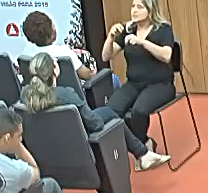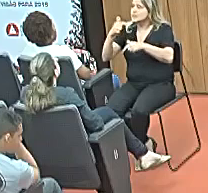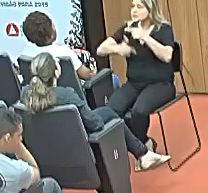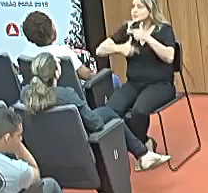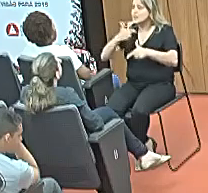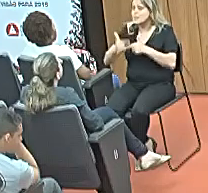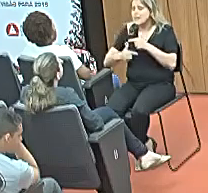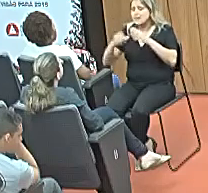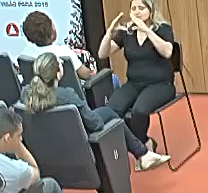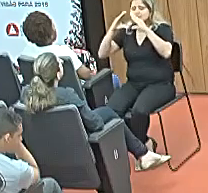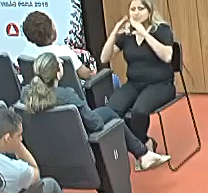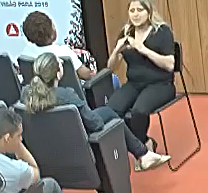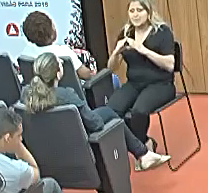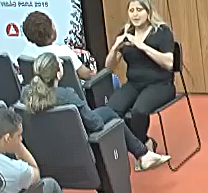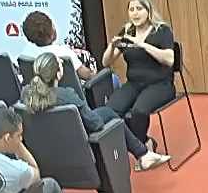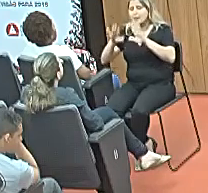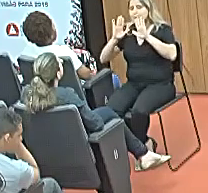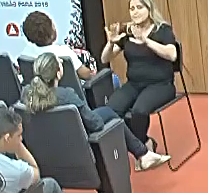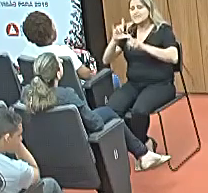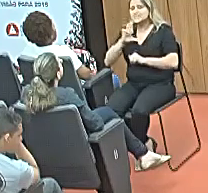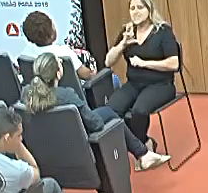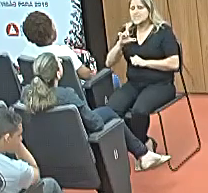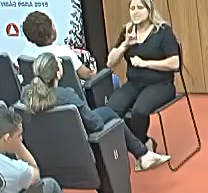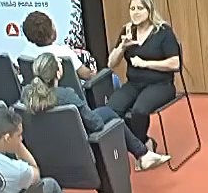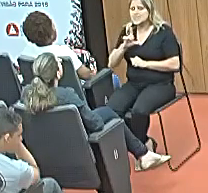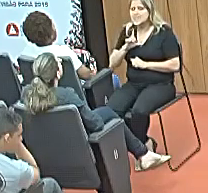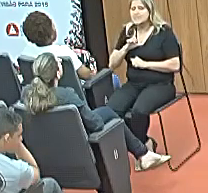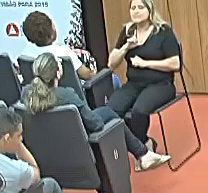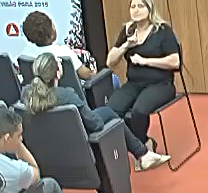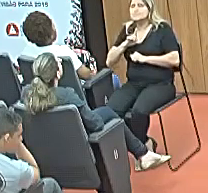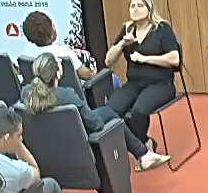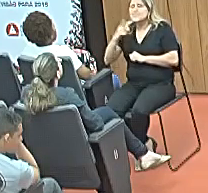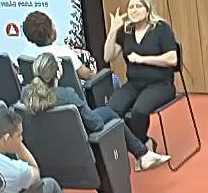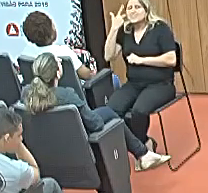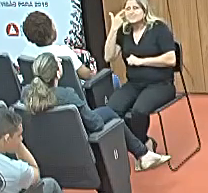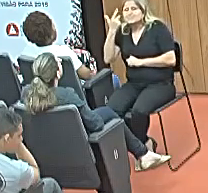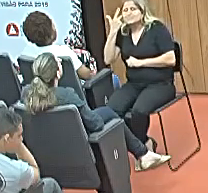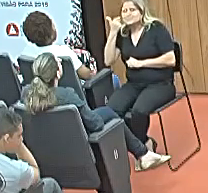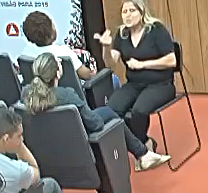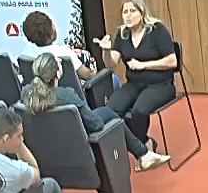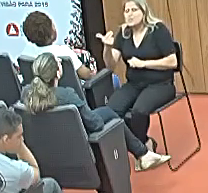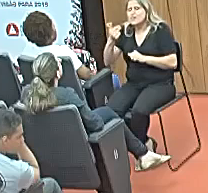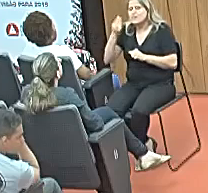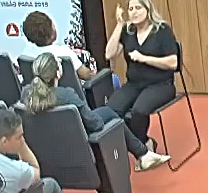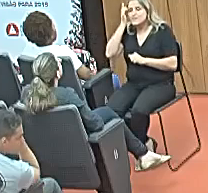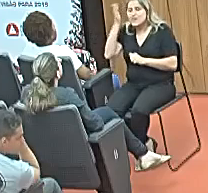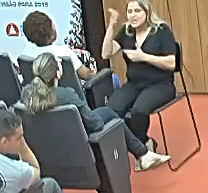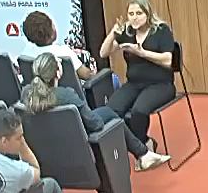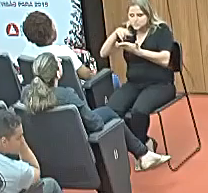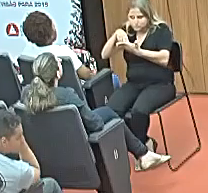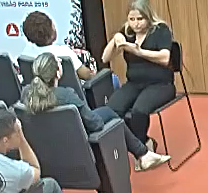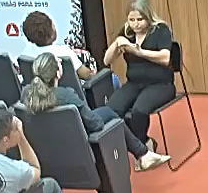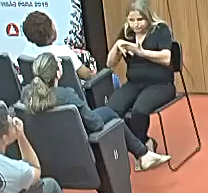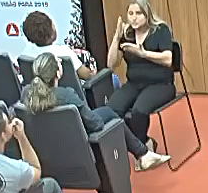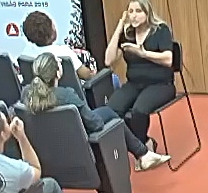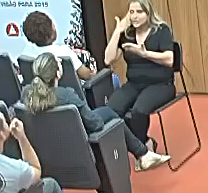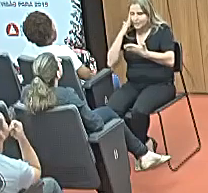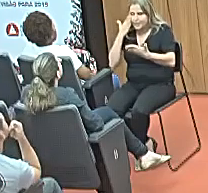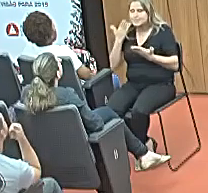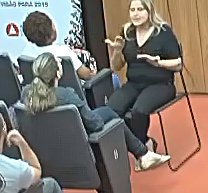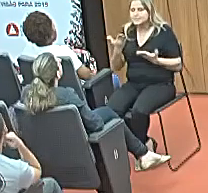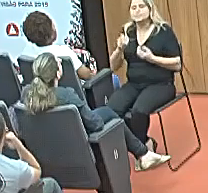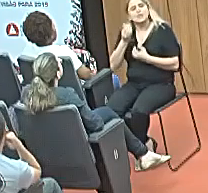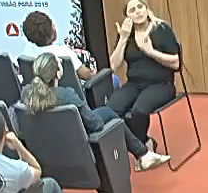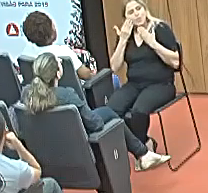legislativa mas que teve uma linguagem acessível pelo suporte técnico que nós tivemos e que